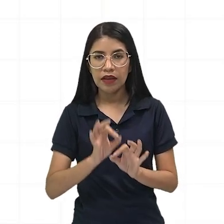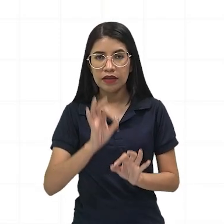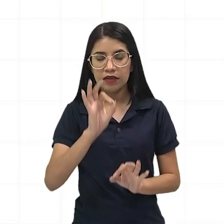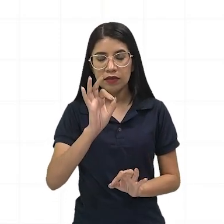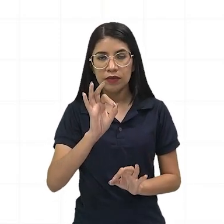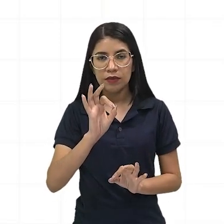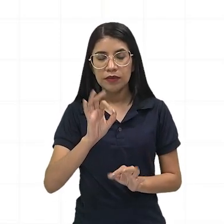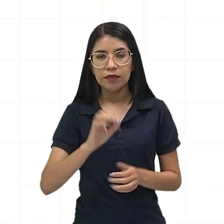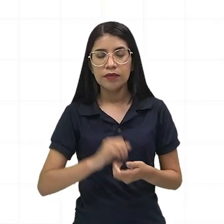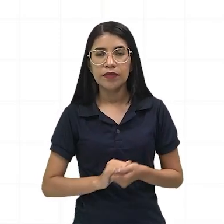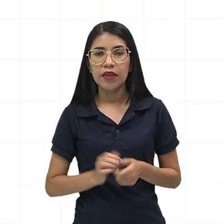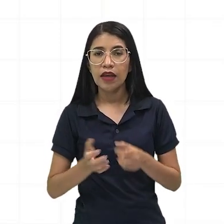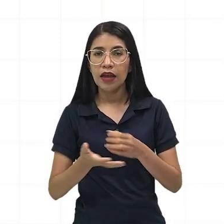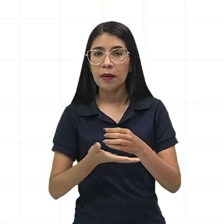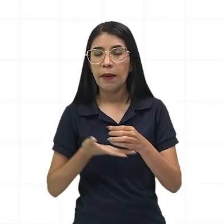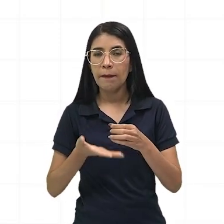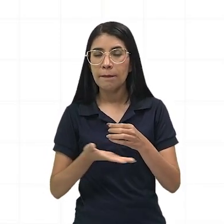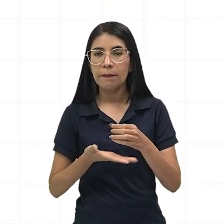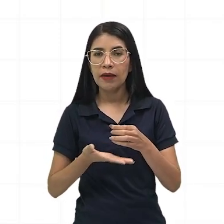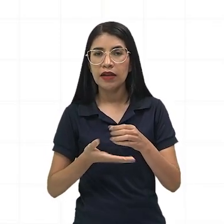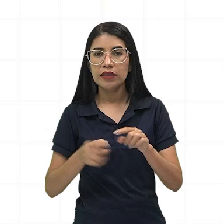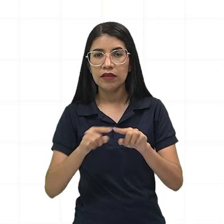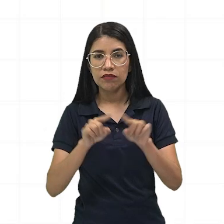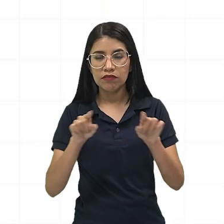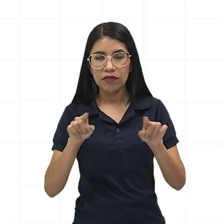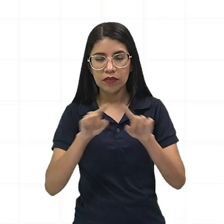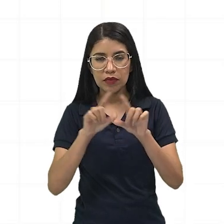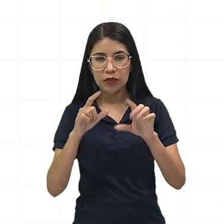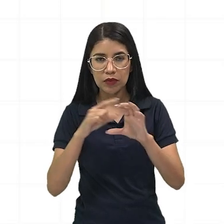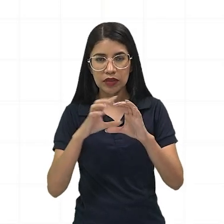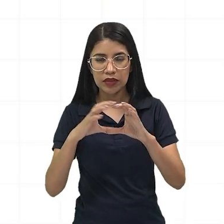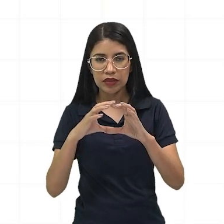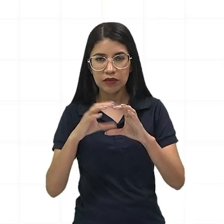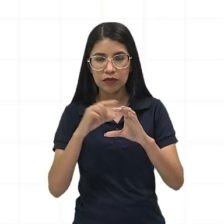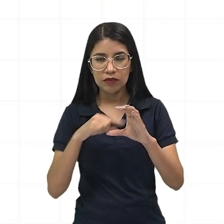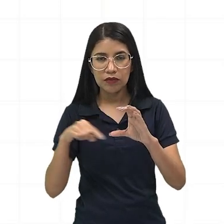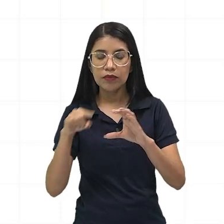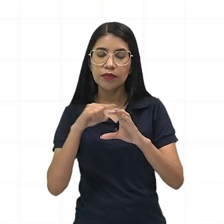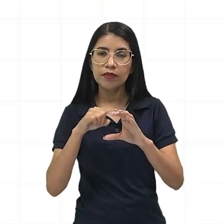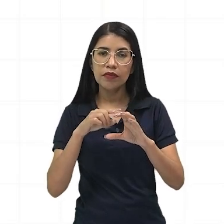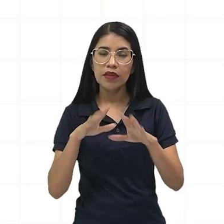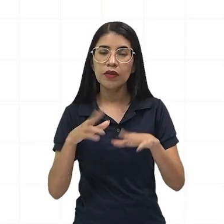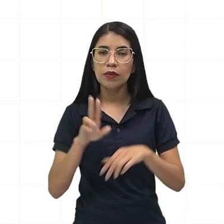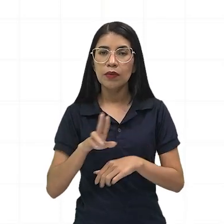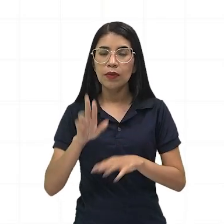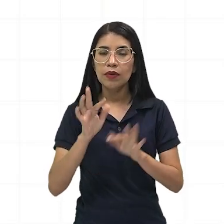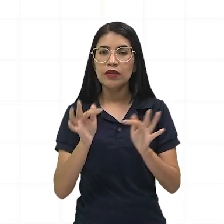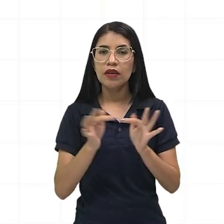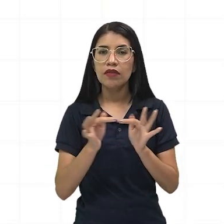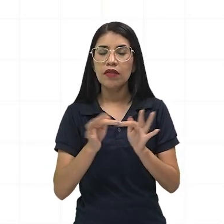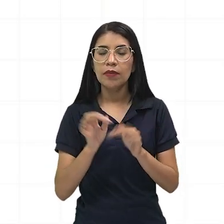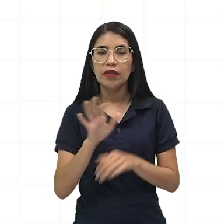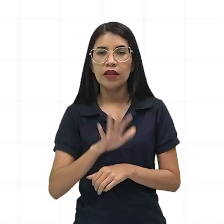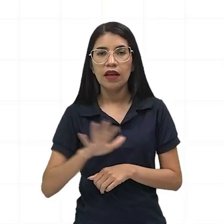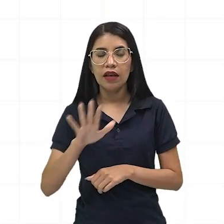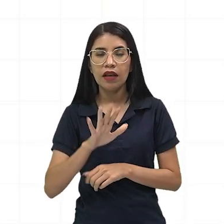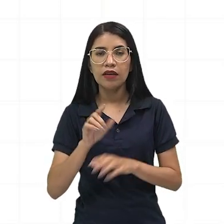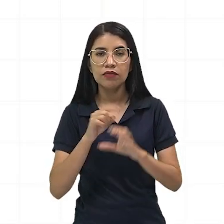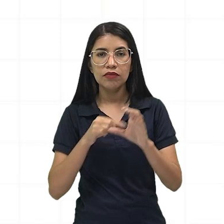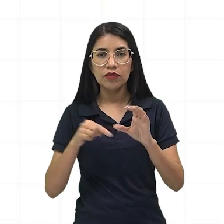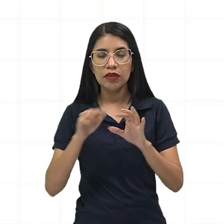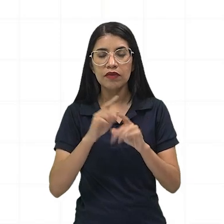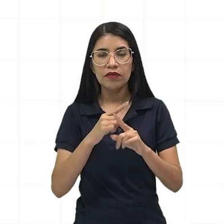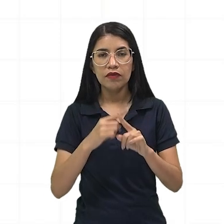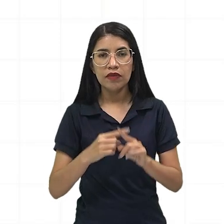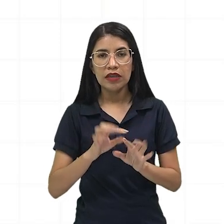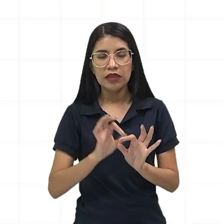área da base, né, a base de um cilindro é um círculo. Como é um círculo, utilizamos a fórmula da área de um círculo vezes a altura